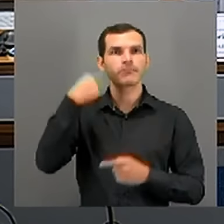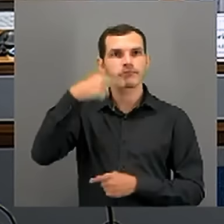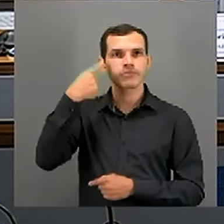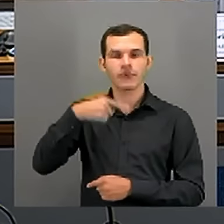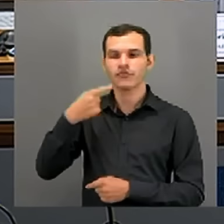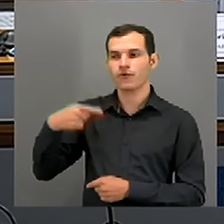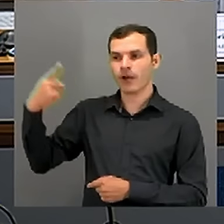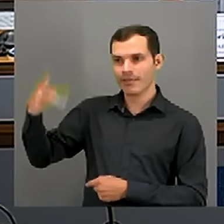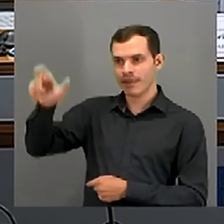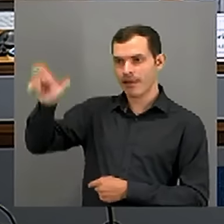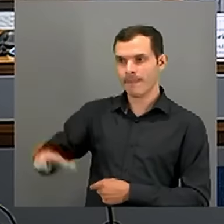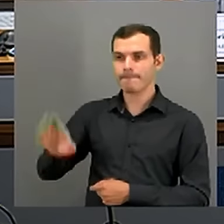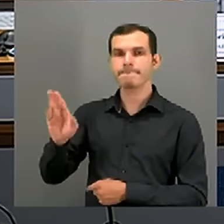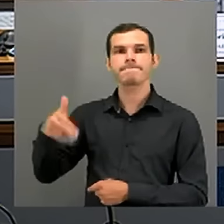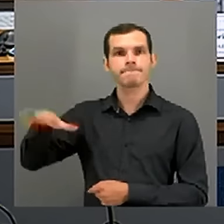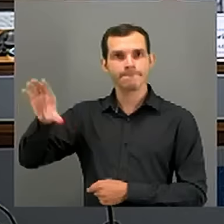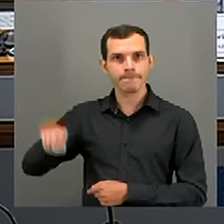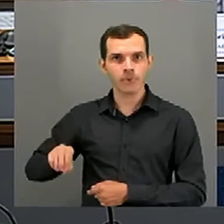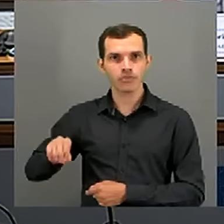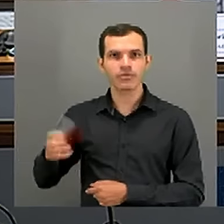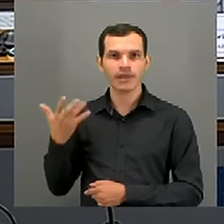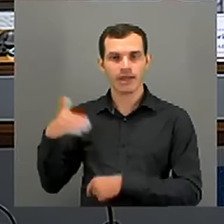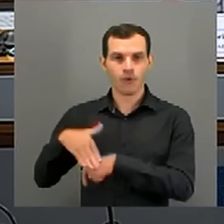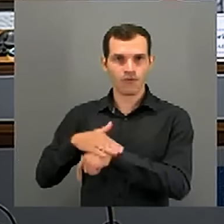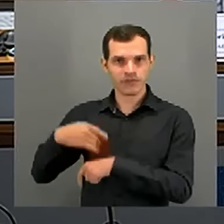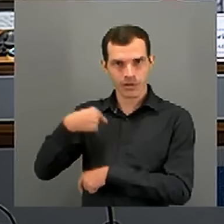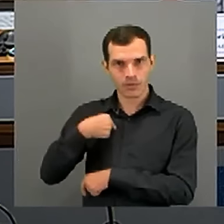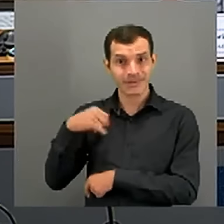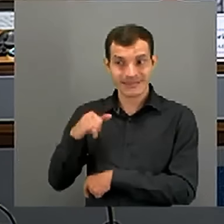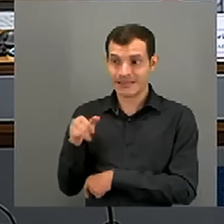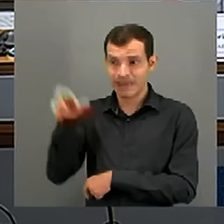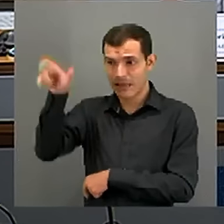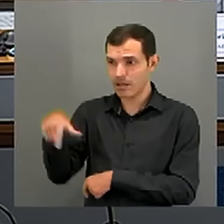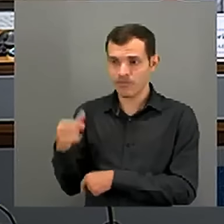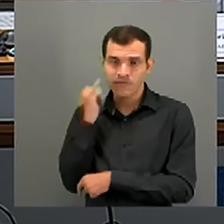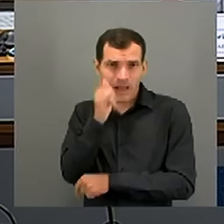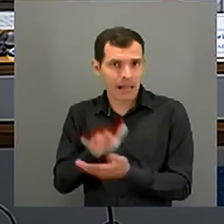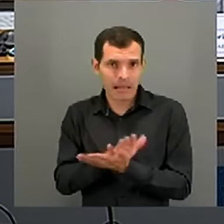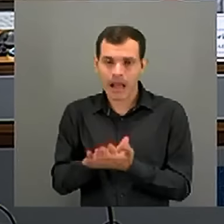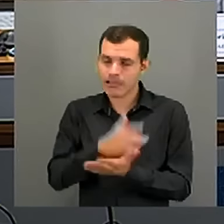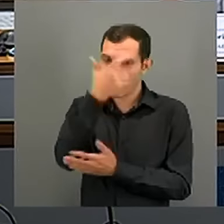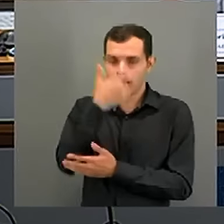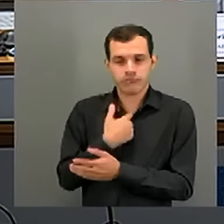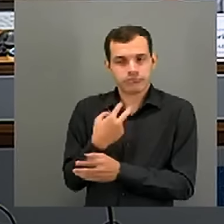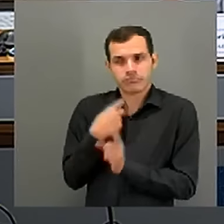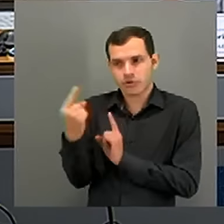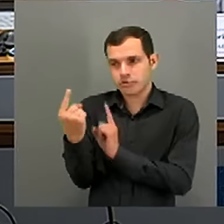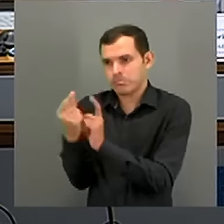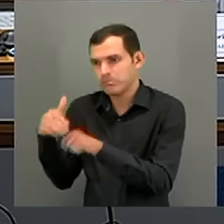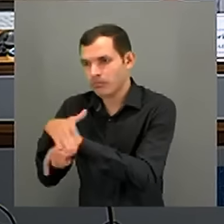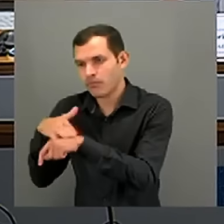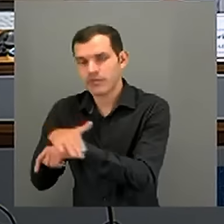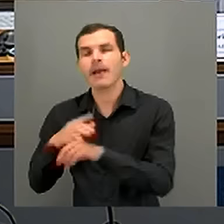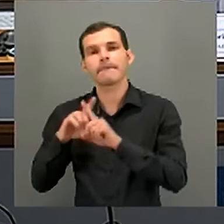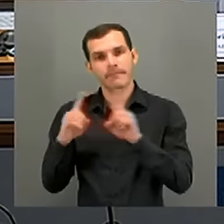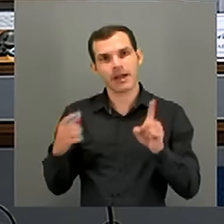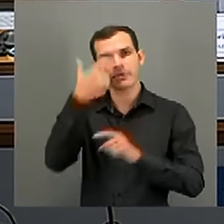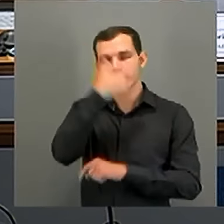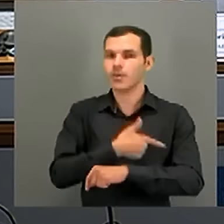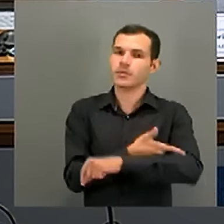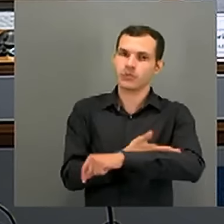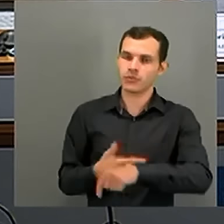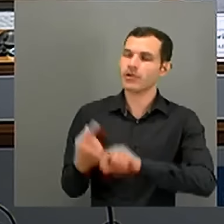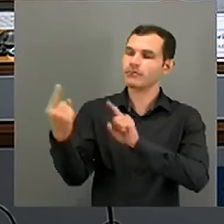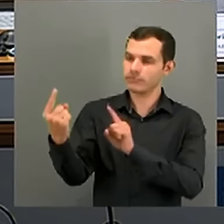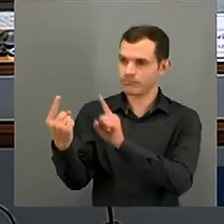conversar comigo. Eu falei, se ele não vai falar, eu não tenho nada que conversar com ele. Mas fui, educadamente, me dirigi a ele e